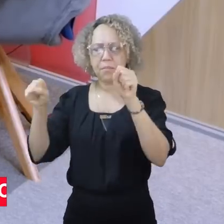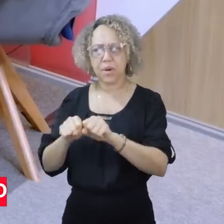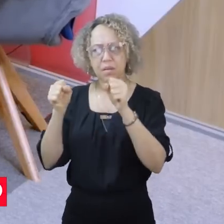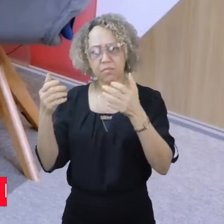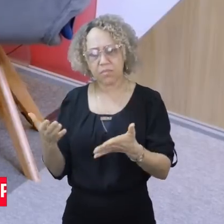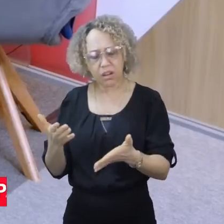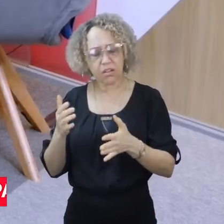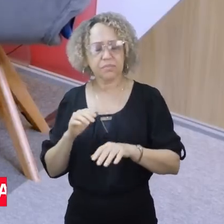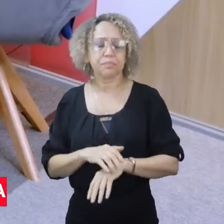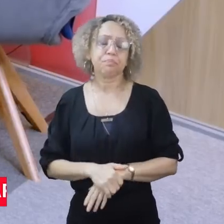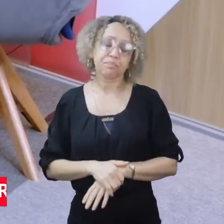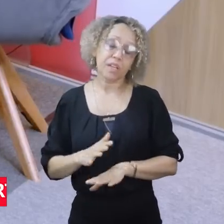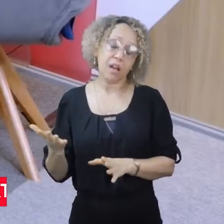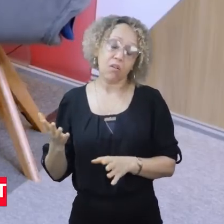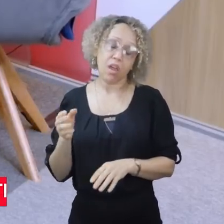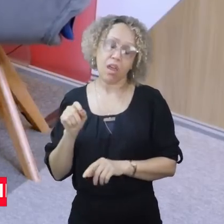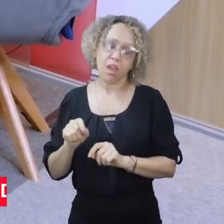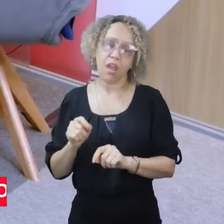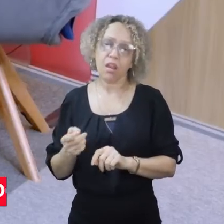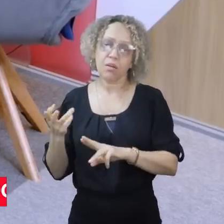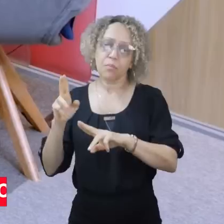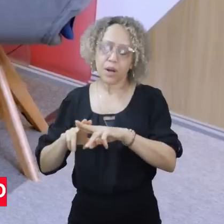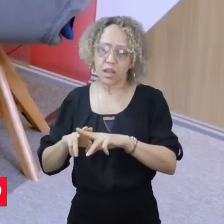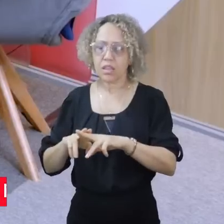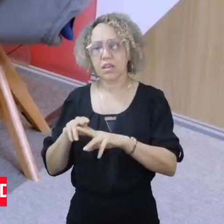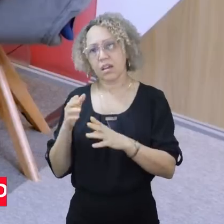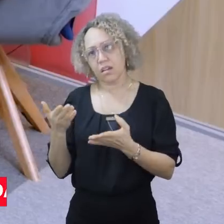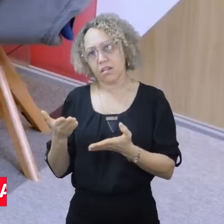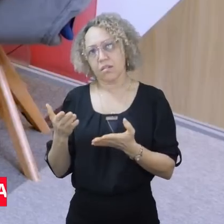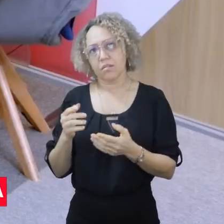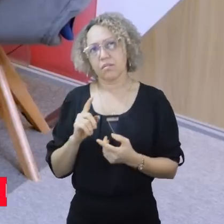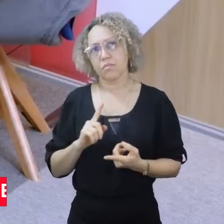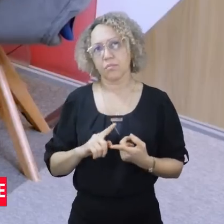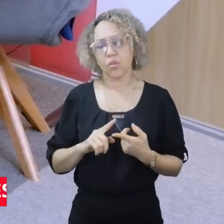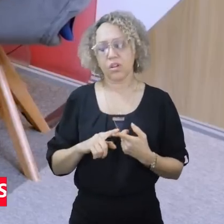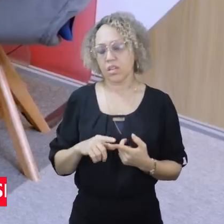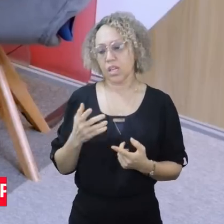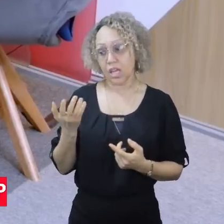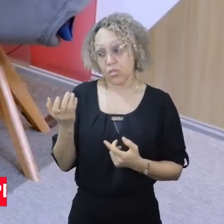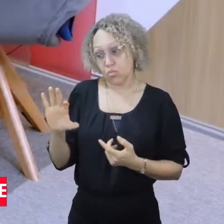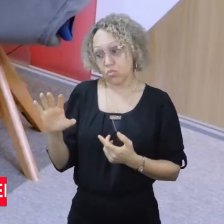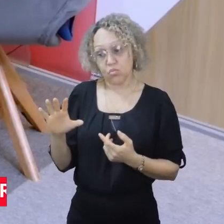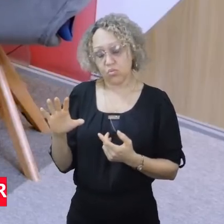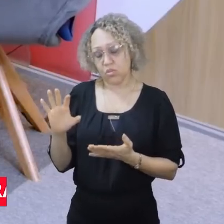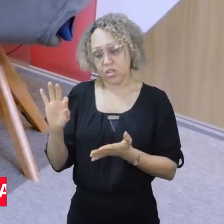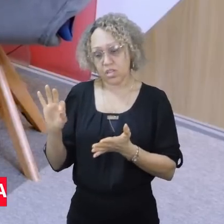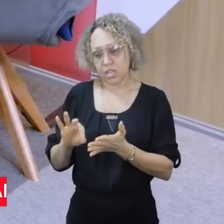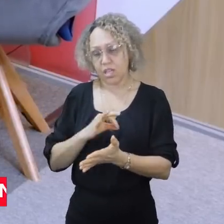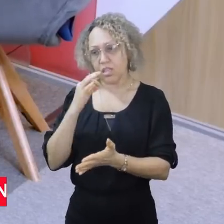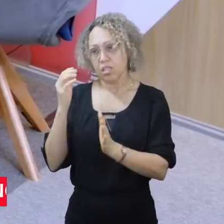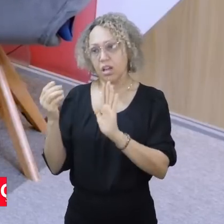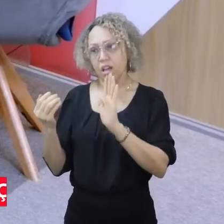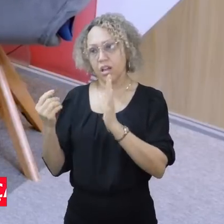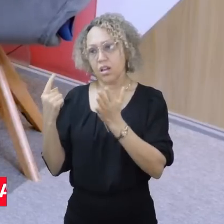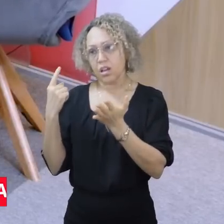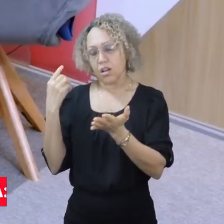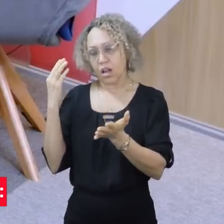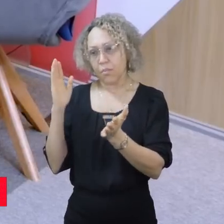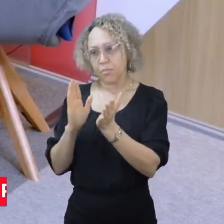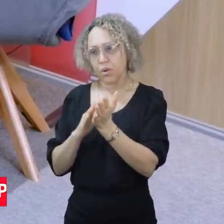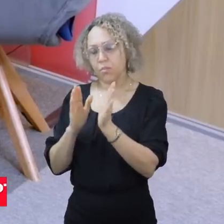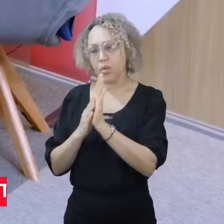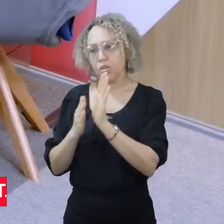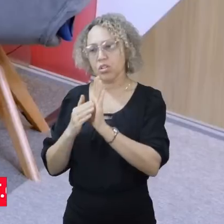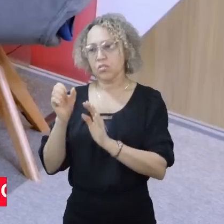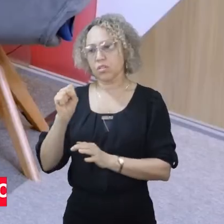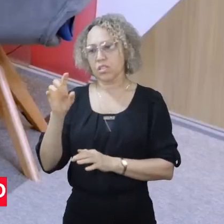professora, que tem a ver, né, com o que nós estamos falando aí, né, sobre um balanço divulgado em janeiro pelo Supremo Tribunal, né, a gente sabe que são pelo